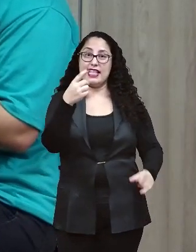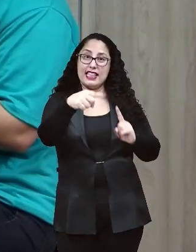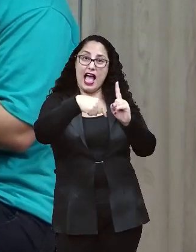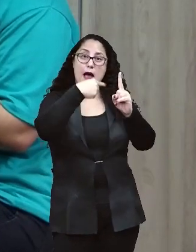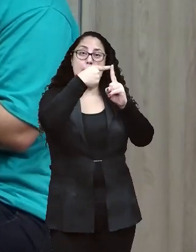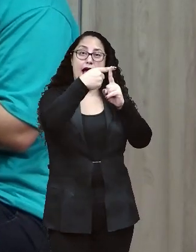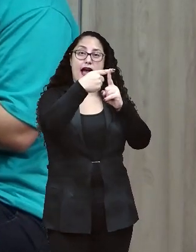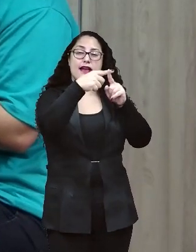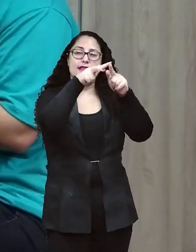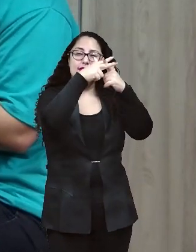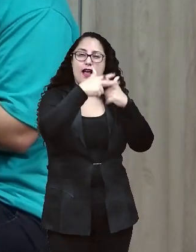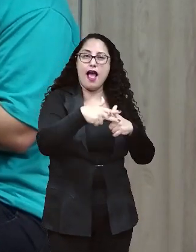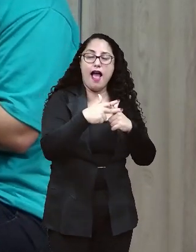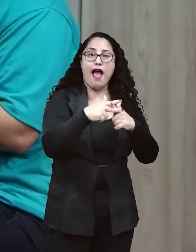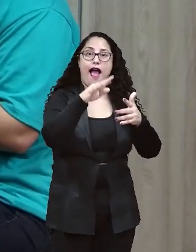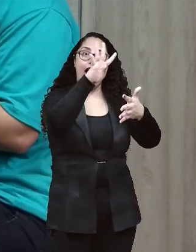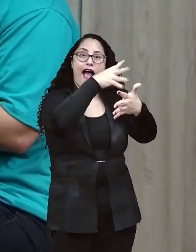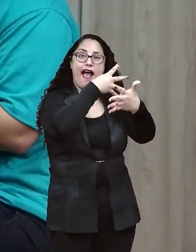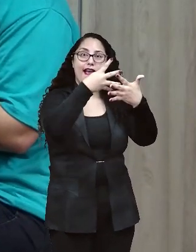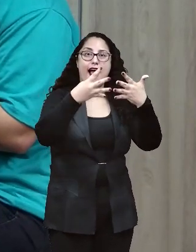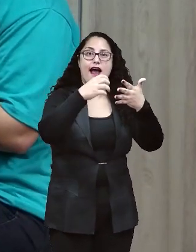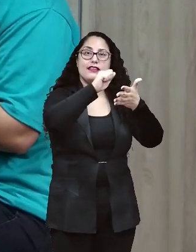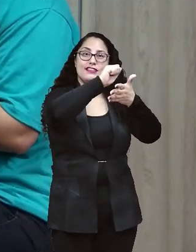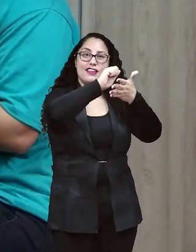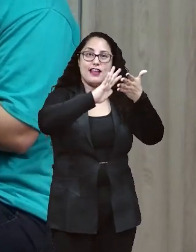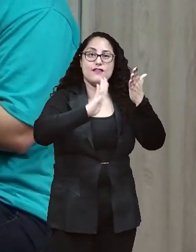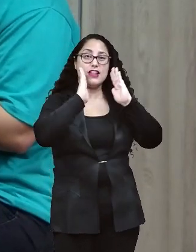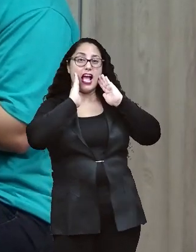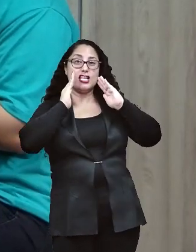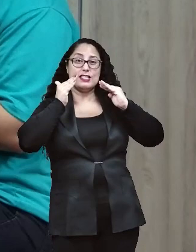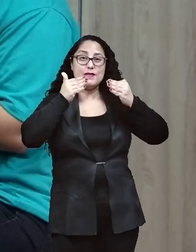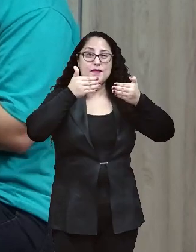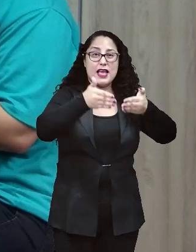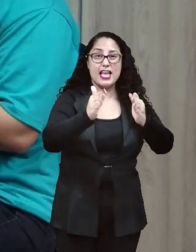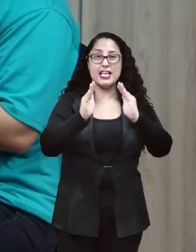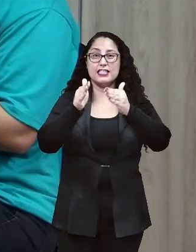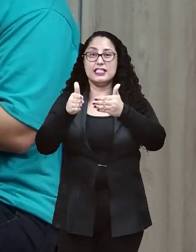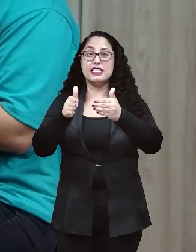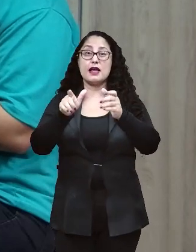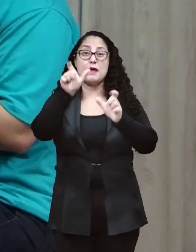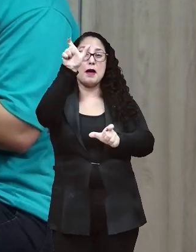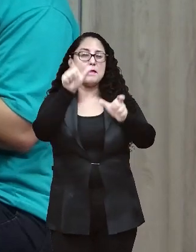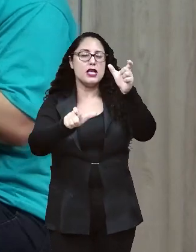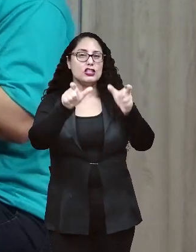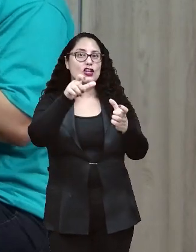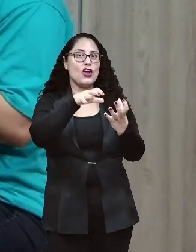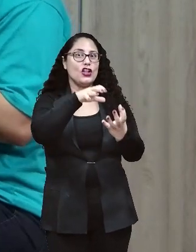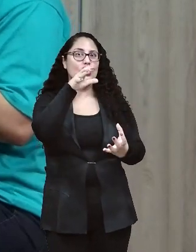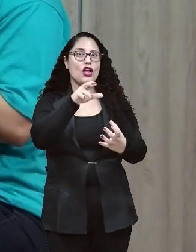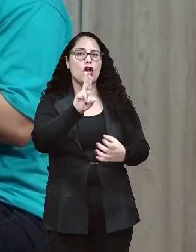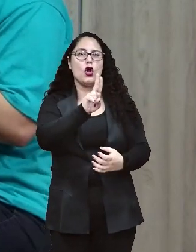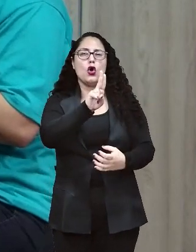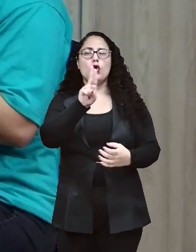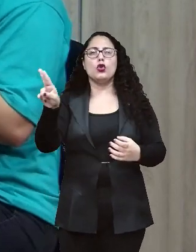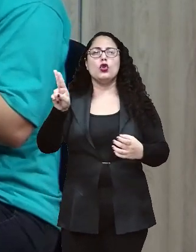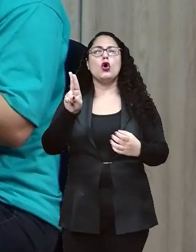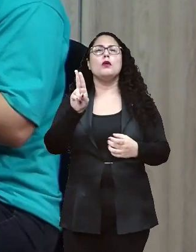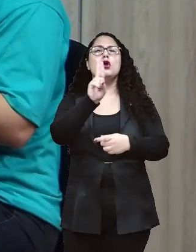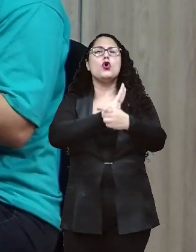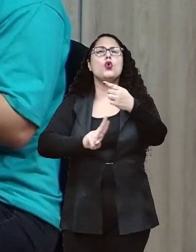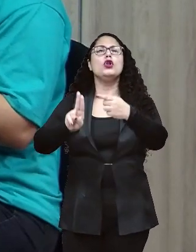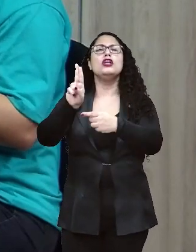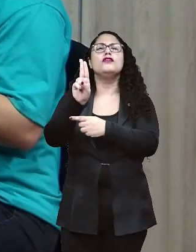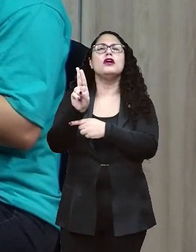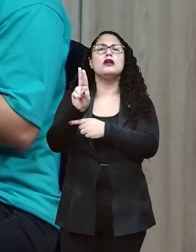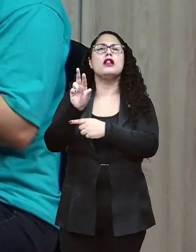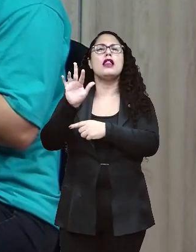estar formatando uma grade de atividade específica para as pessoas idosas. O nome universidade não é o